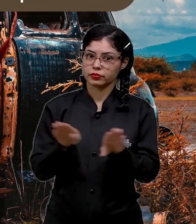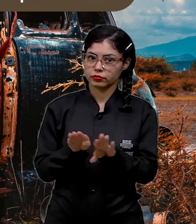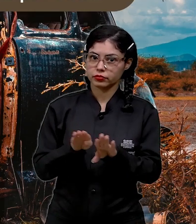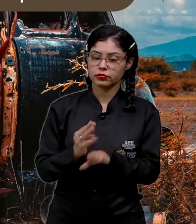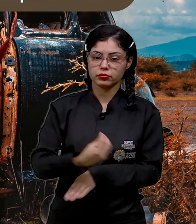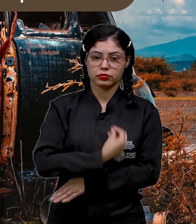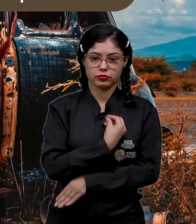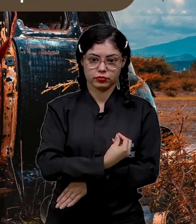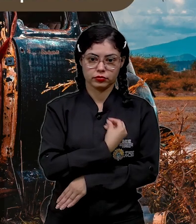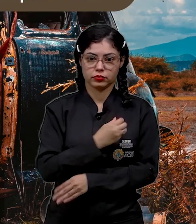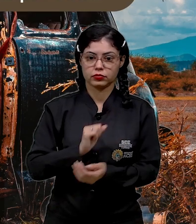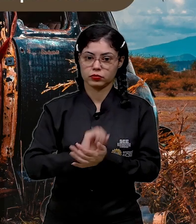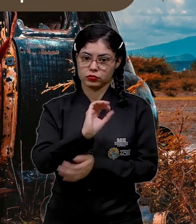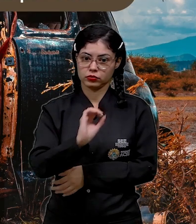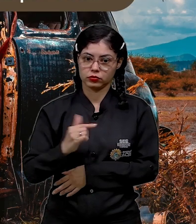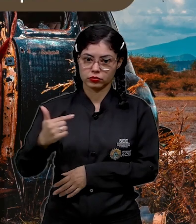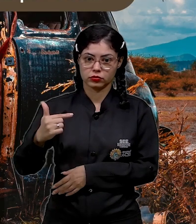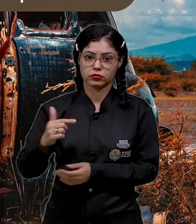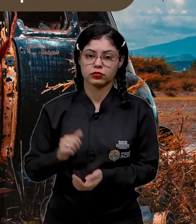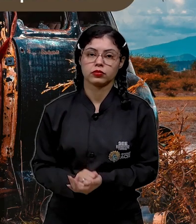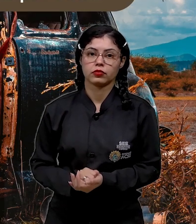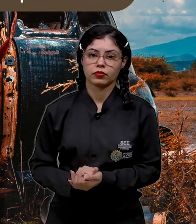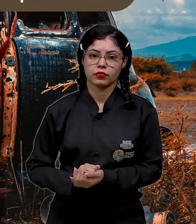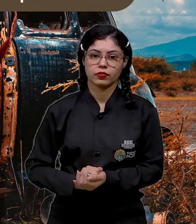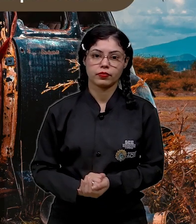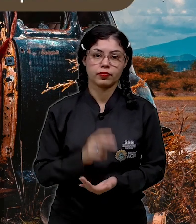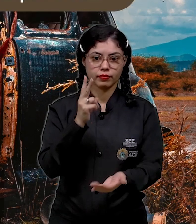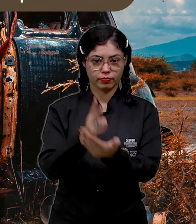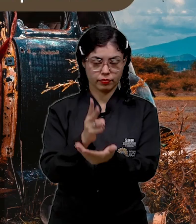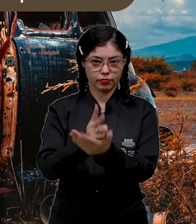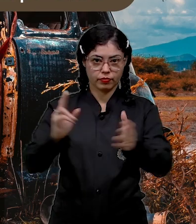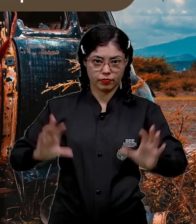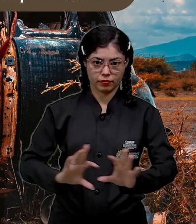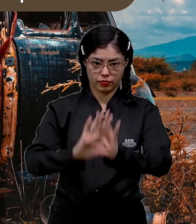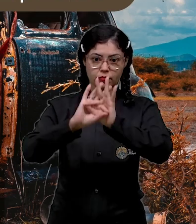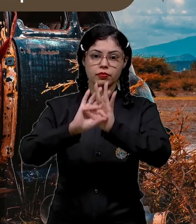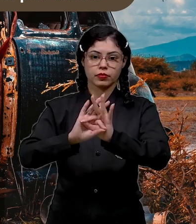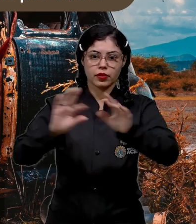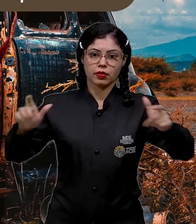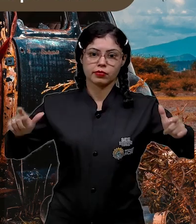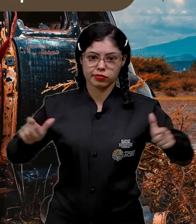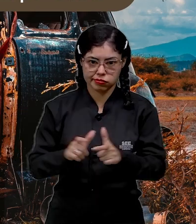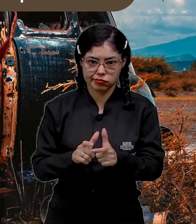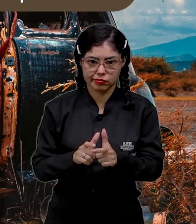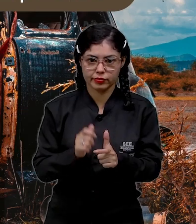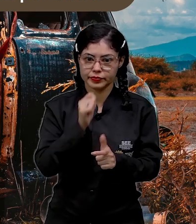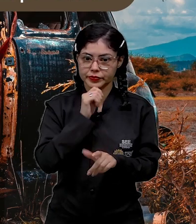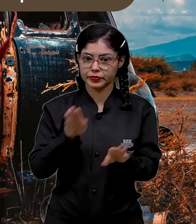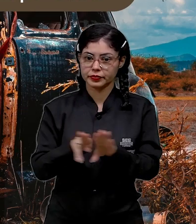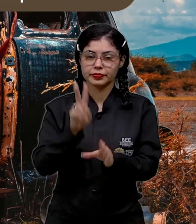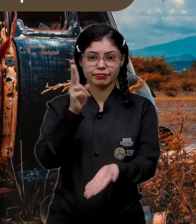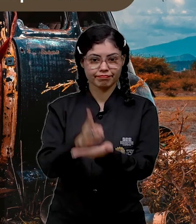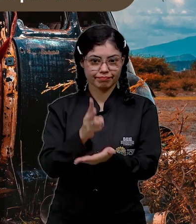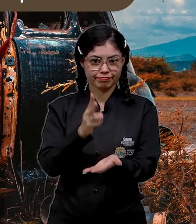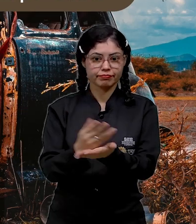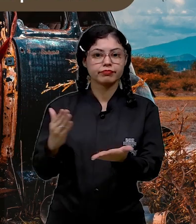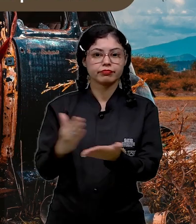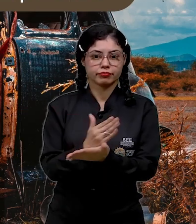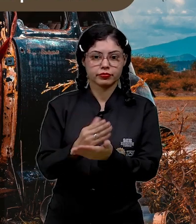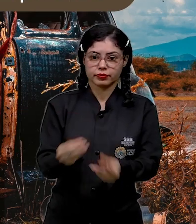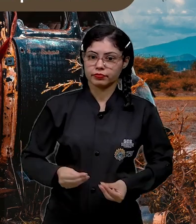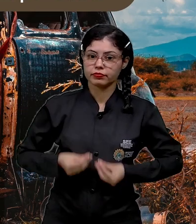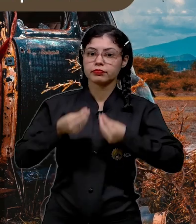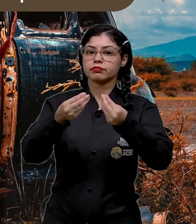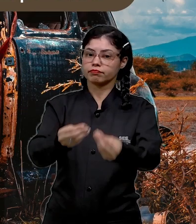do oxigênio. E a oxidação ela sempre vai estar ligada à redução, né? Então sempre alguém vai doar ali